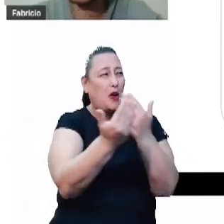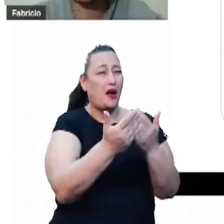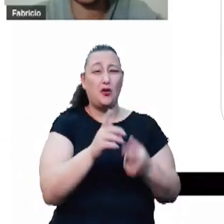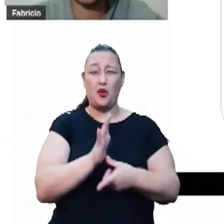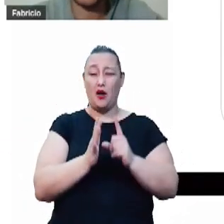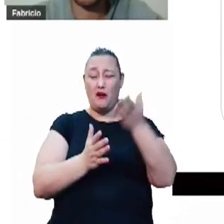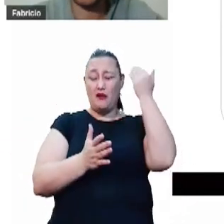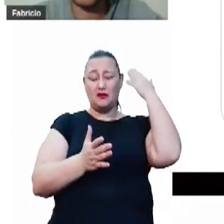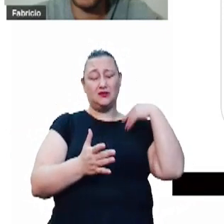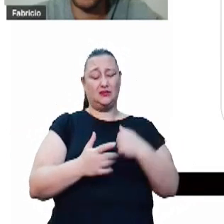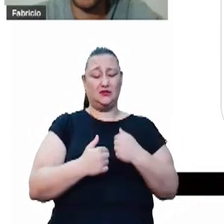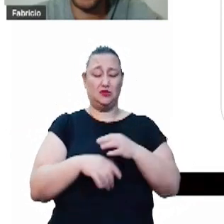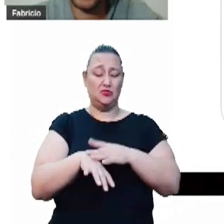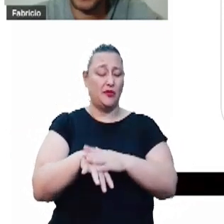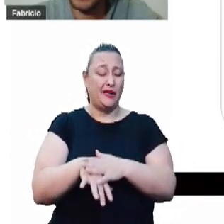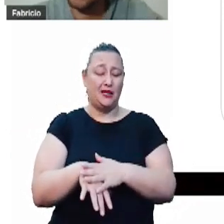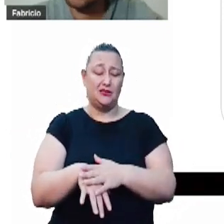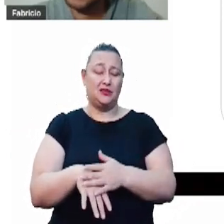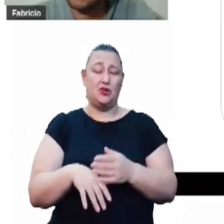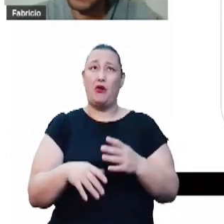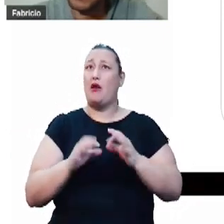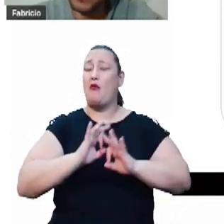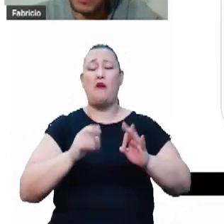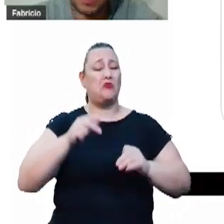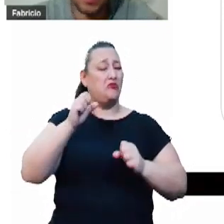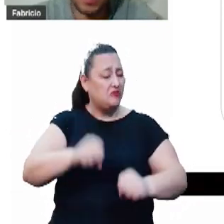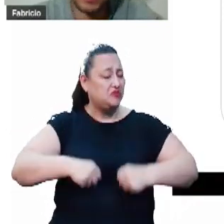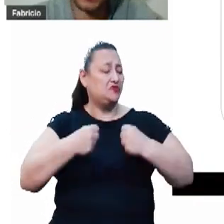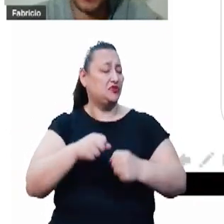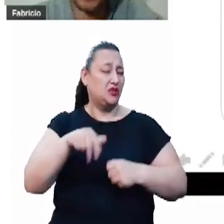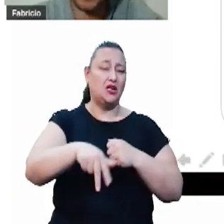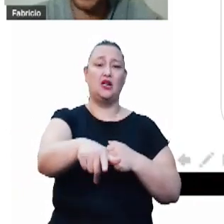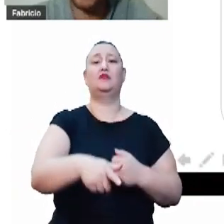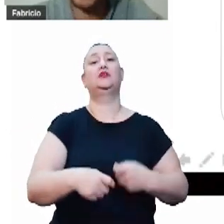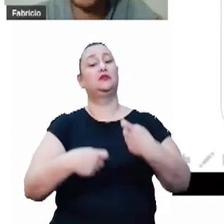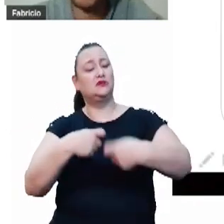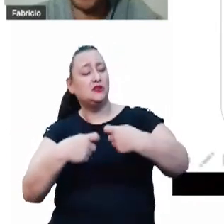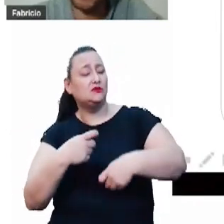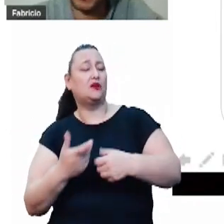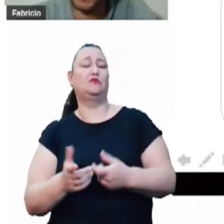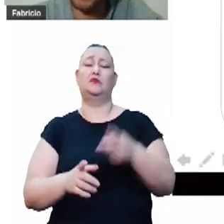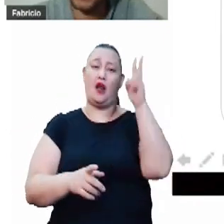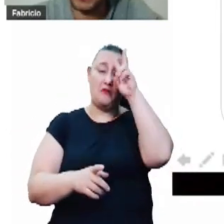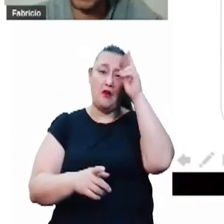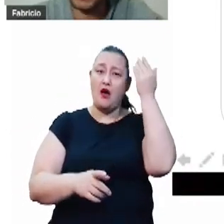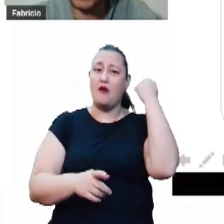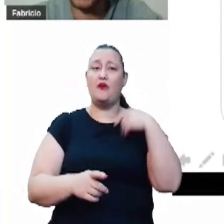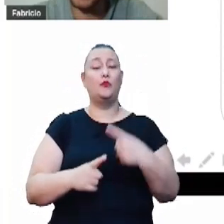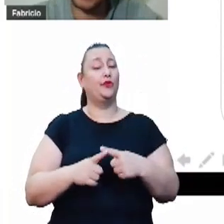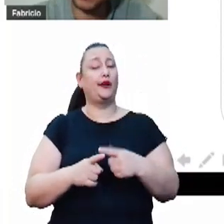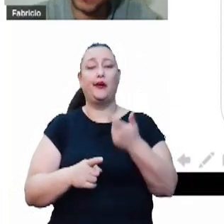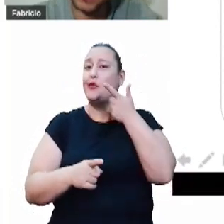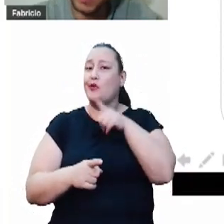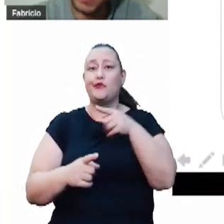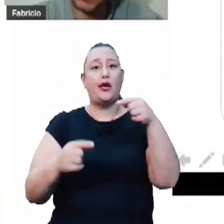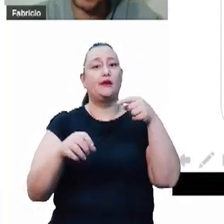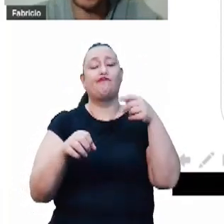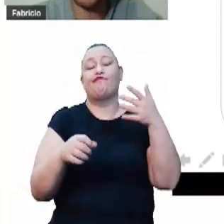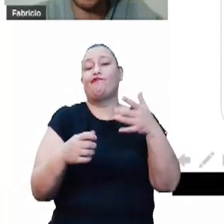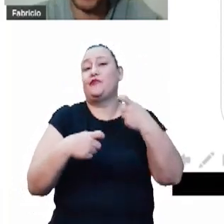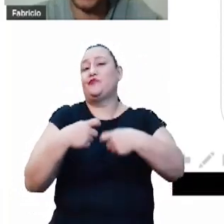era antes de desenvolver os sintomas. Algumas alterações sexuais a pessoa pode ter, o principal é impotência sexual e às vezes